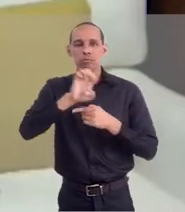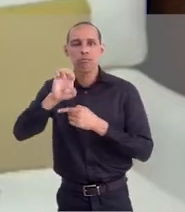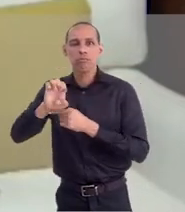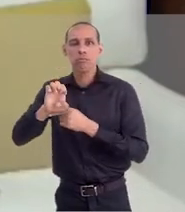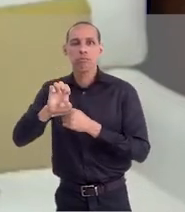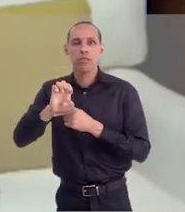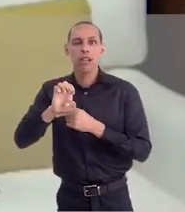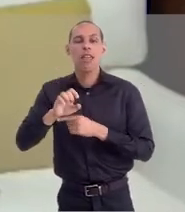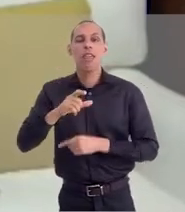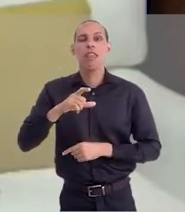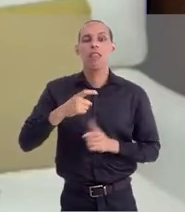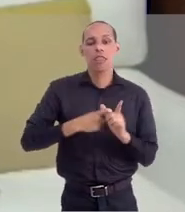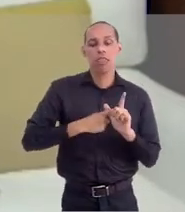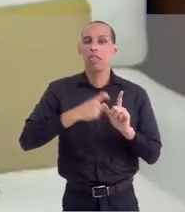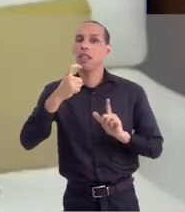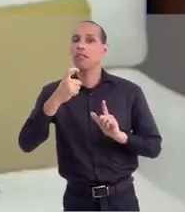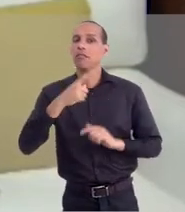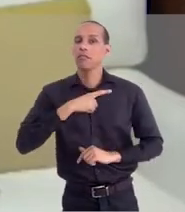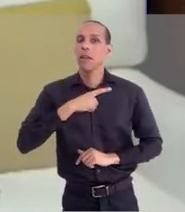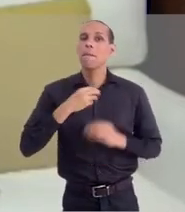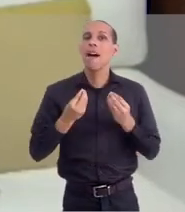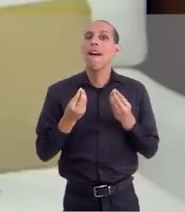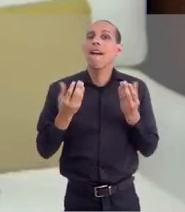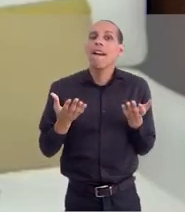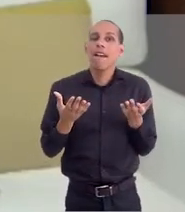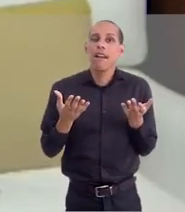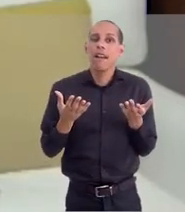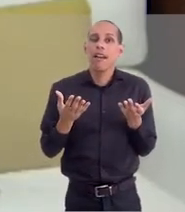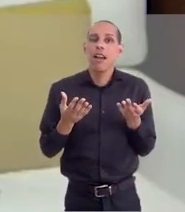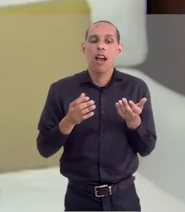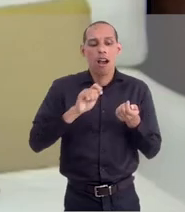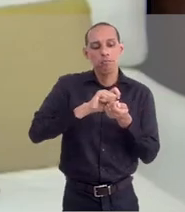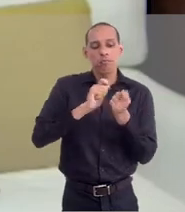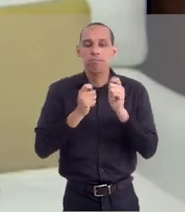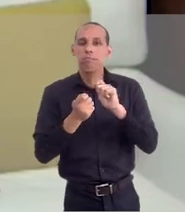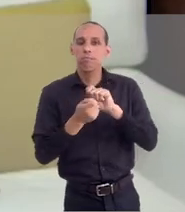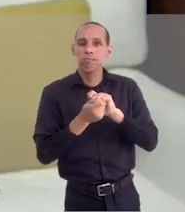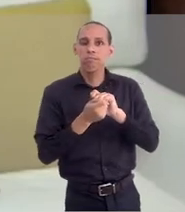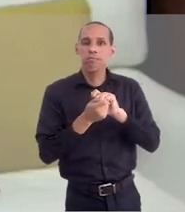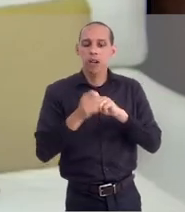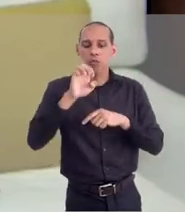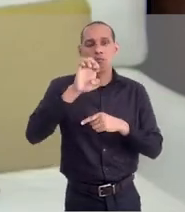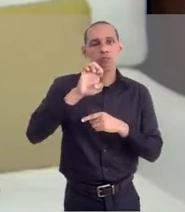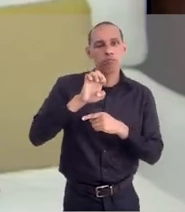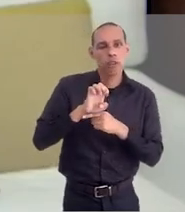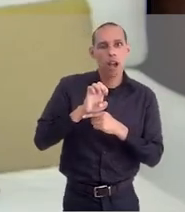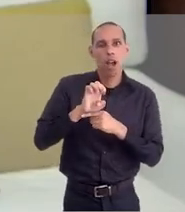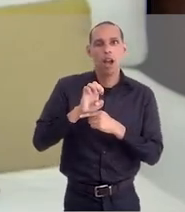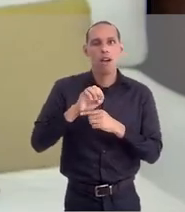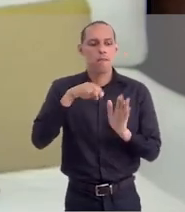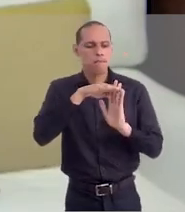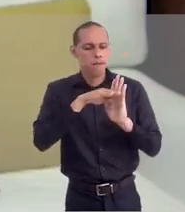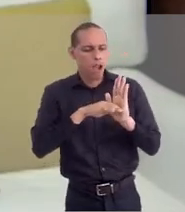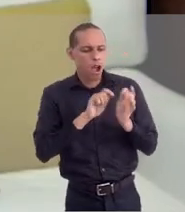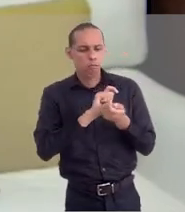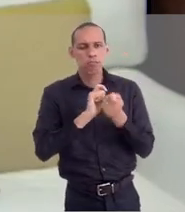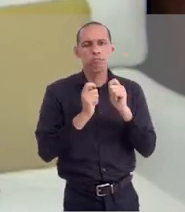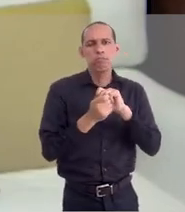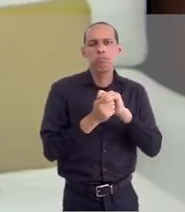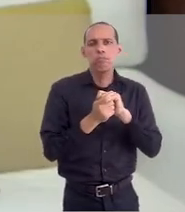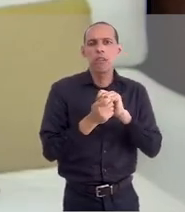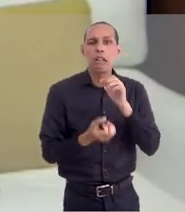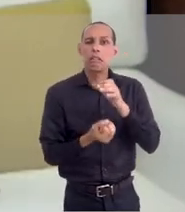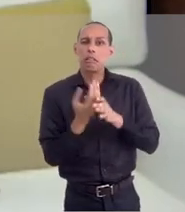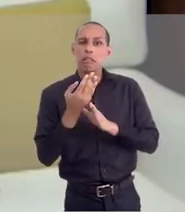certa autonomia para adaptar, né, essas pautas, para adaptá-las às condições do seu estado, tem autonomia para criar